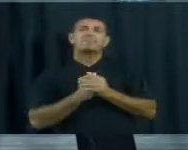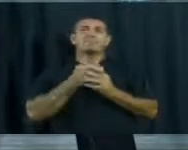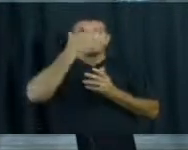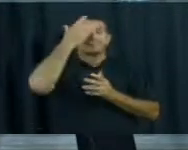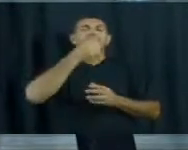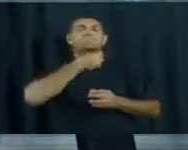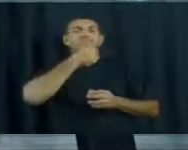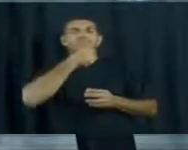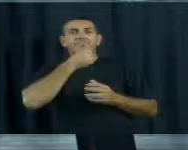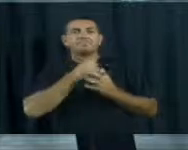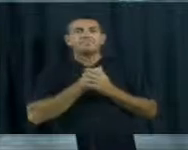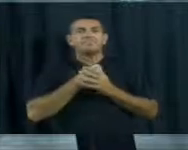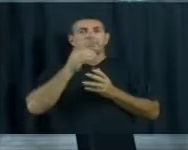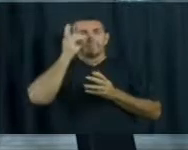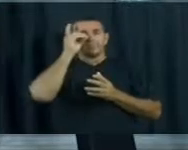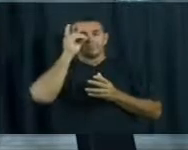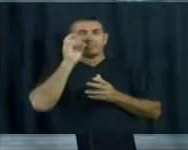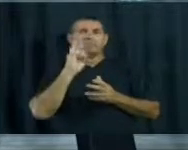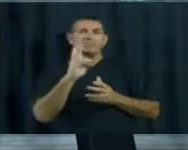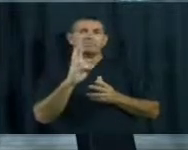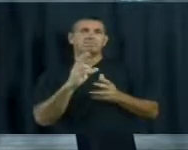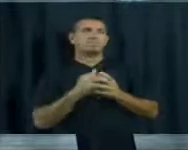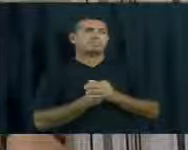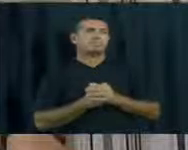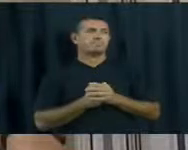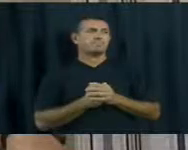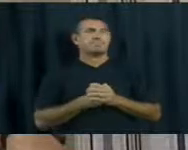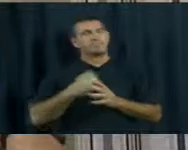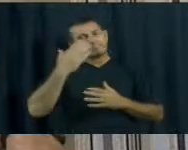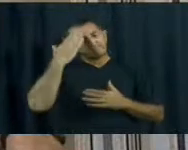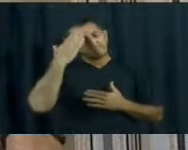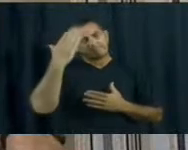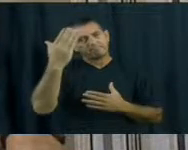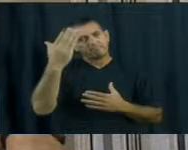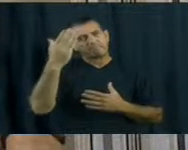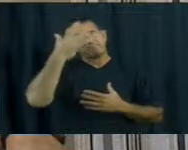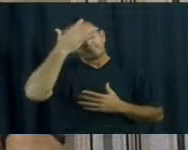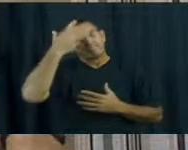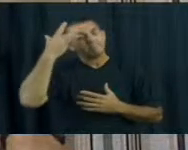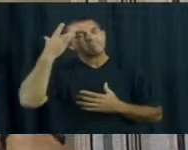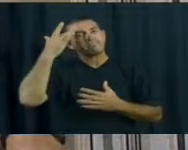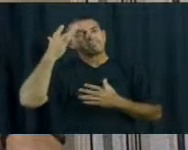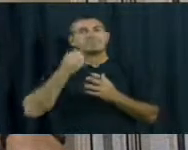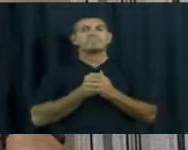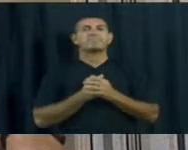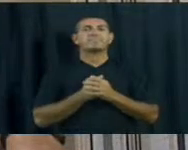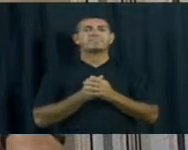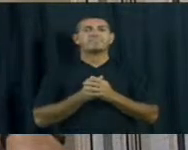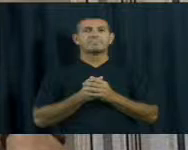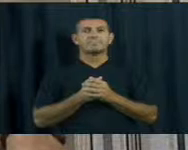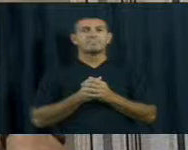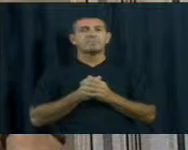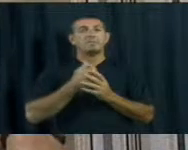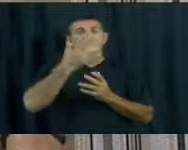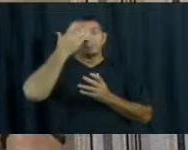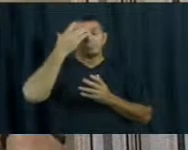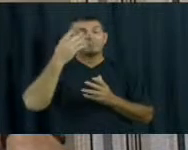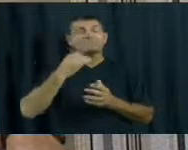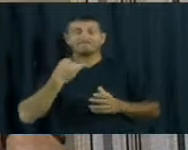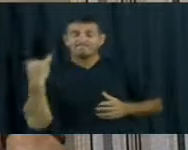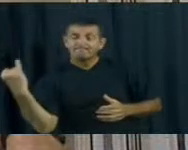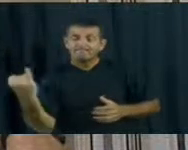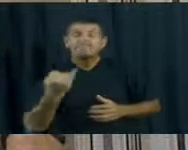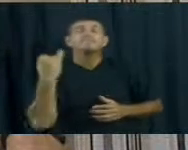pessoa com deficiência? Bom, primeiro eu queria aproveitar a oportunidade de agradecer essas pessoas, que essas pessoas, para mim, são abnegadas.